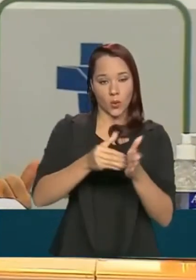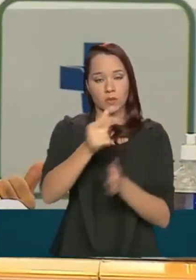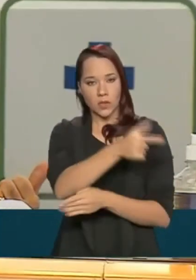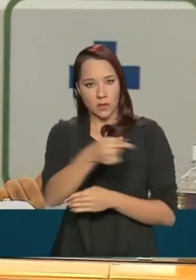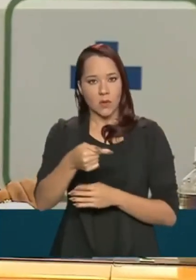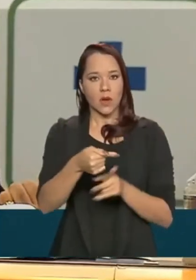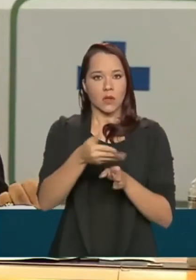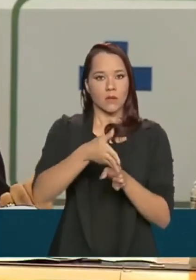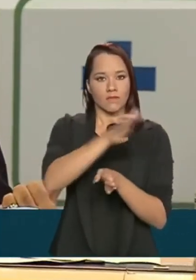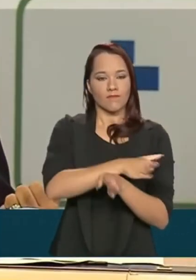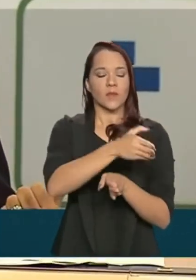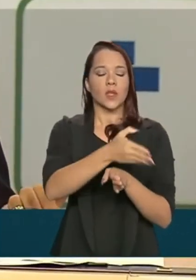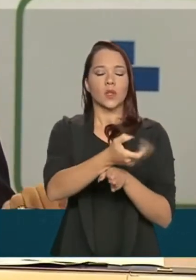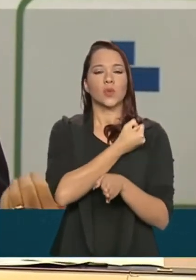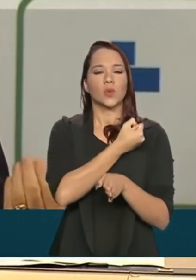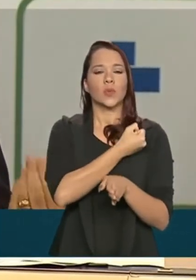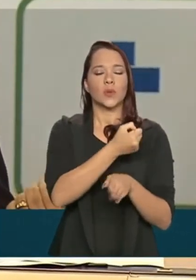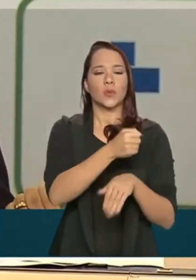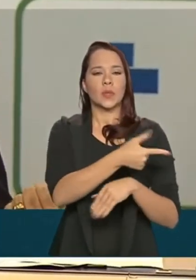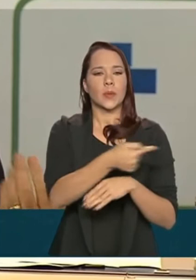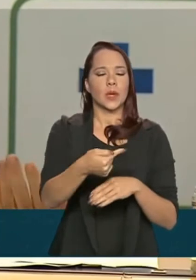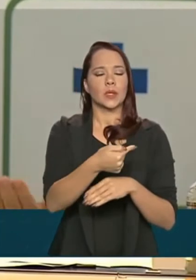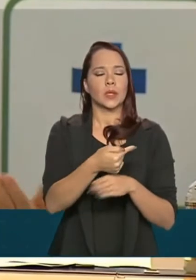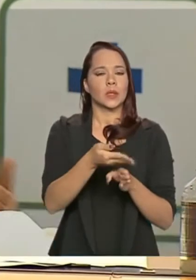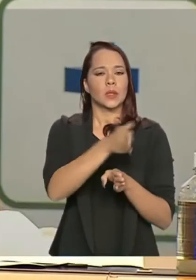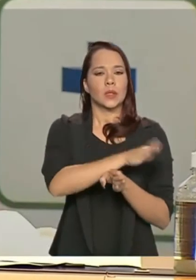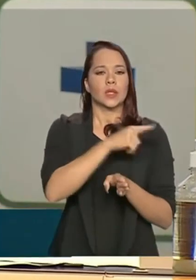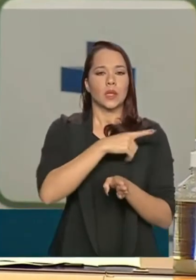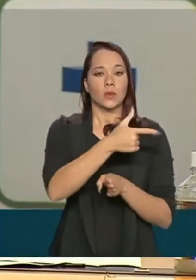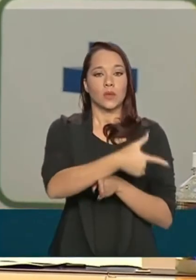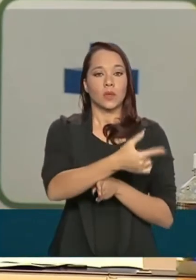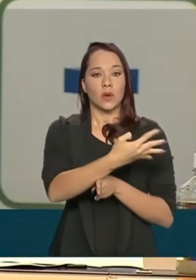semana epidemiológica da semana anterior, nós tínhamos